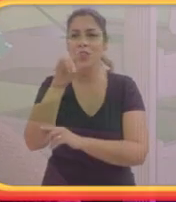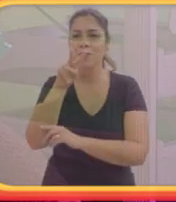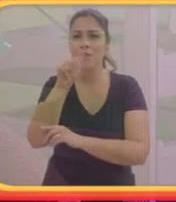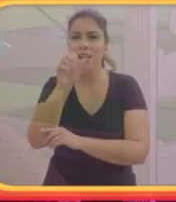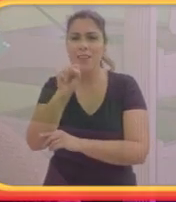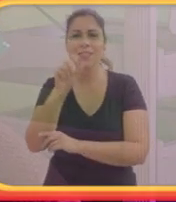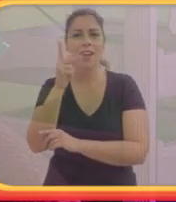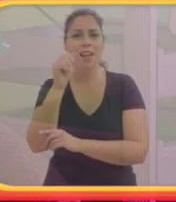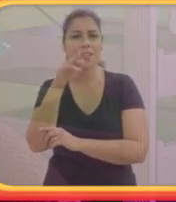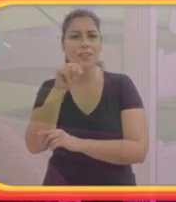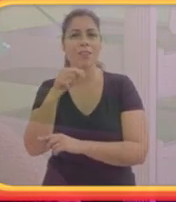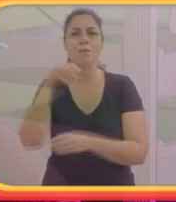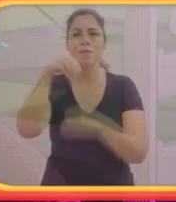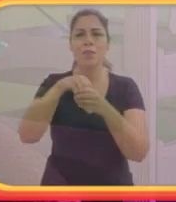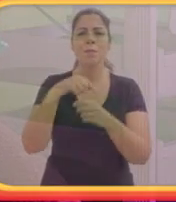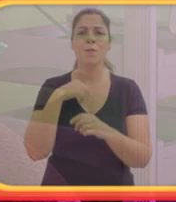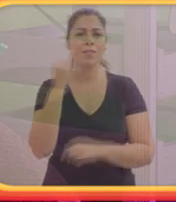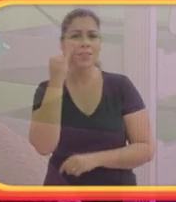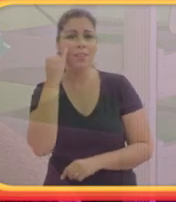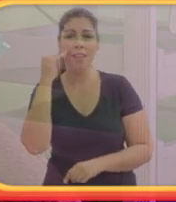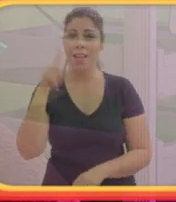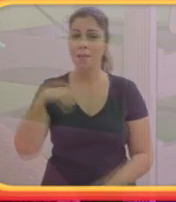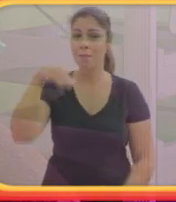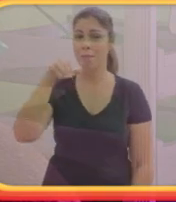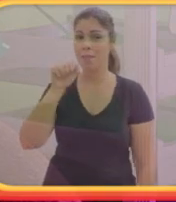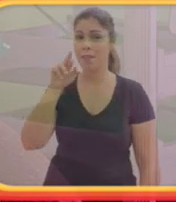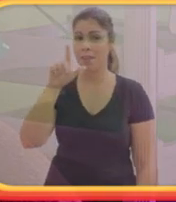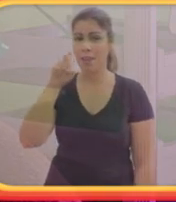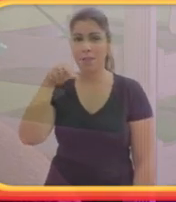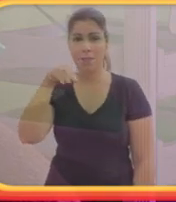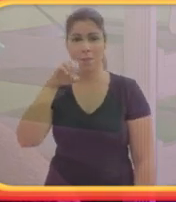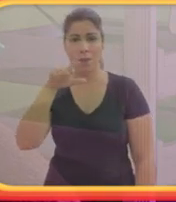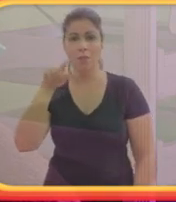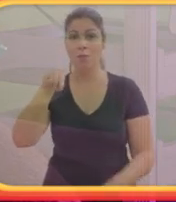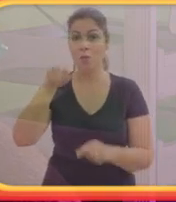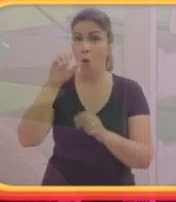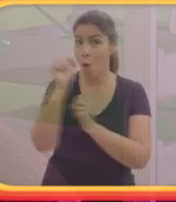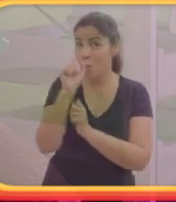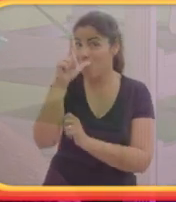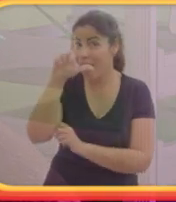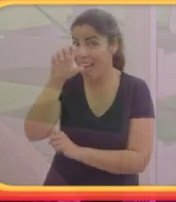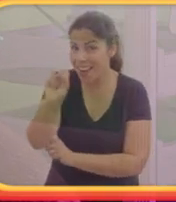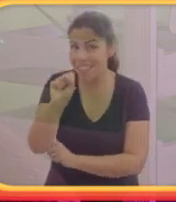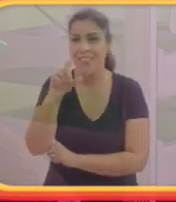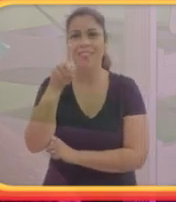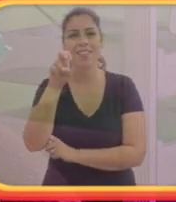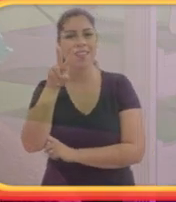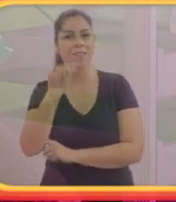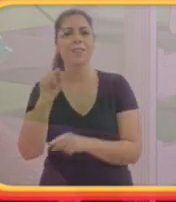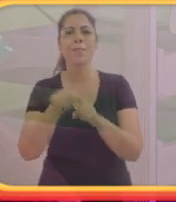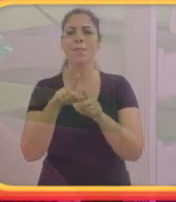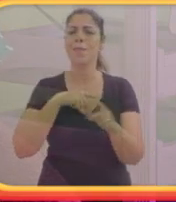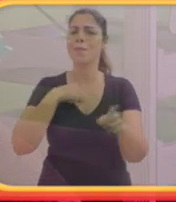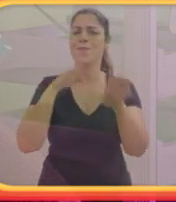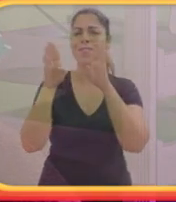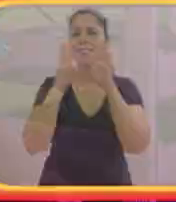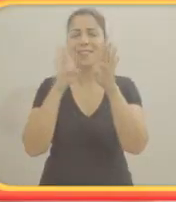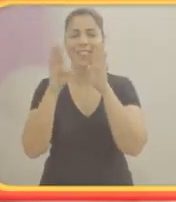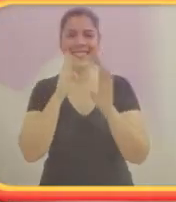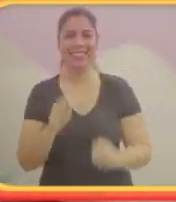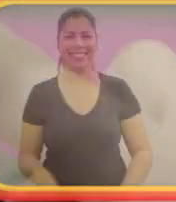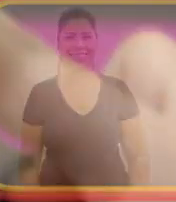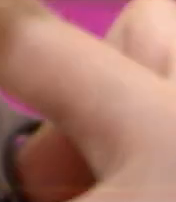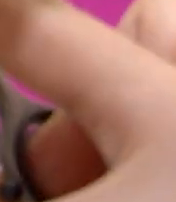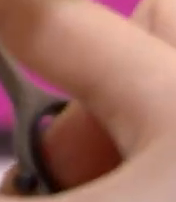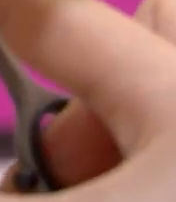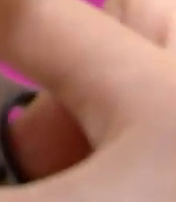Tem o meu Instagram, que é Marlene Melo com dois L Deva. E também tem o meu